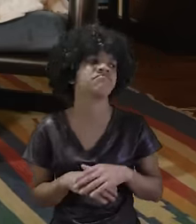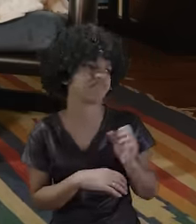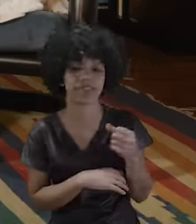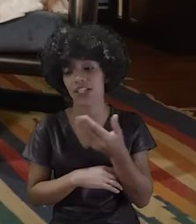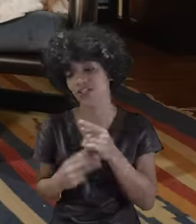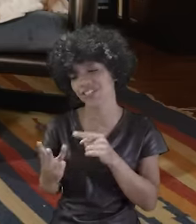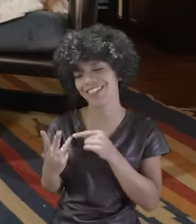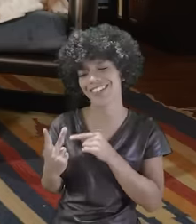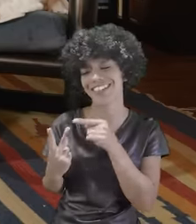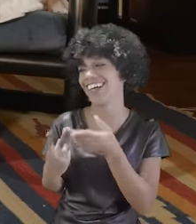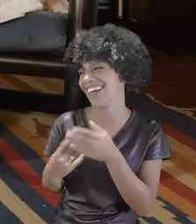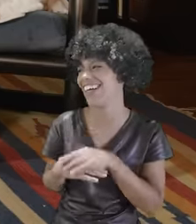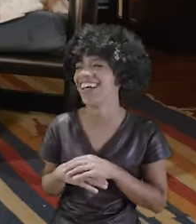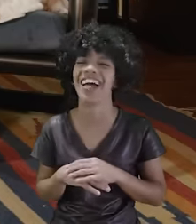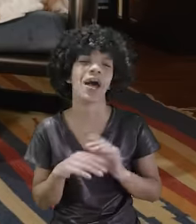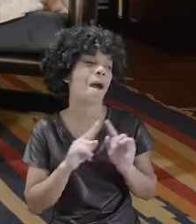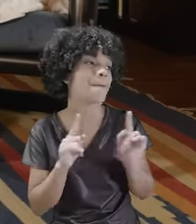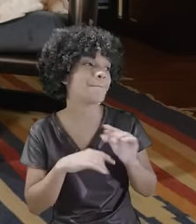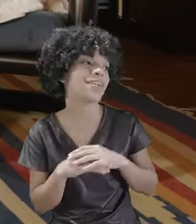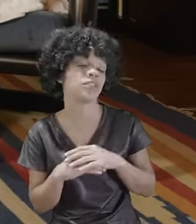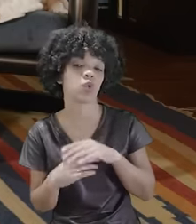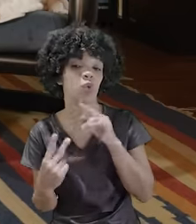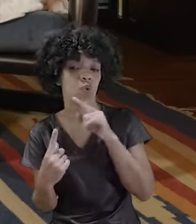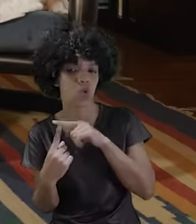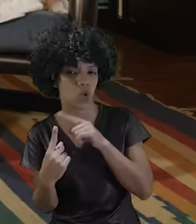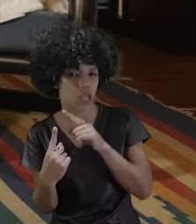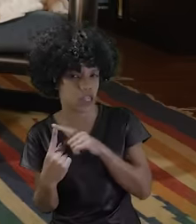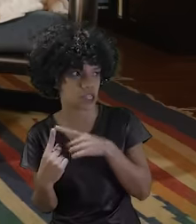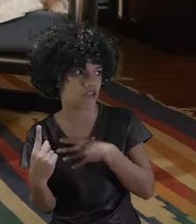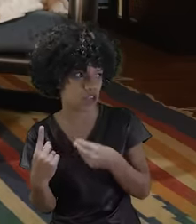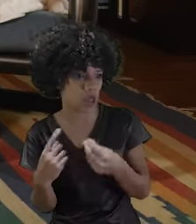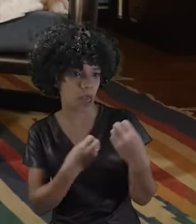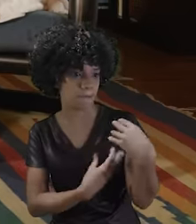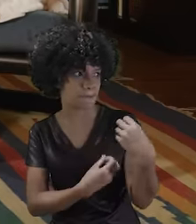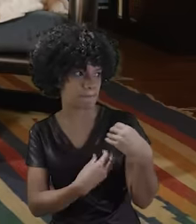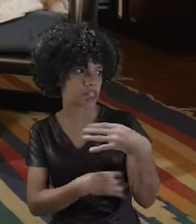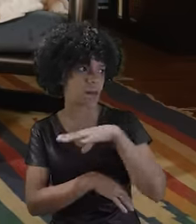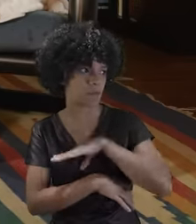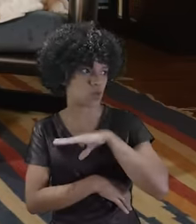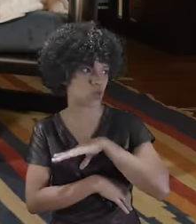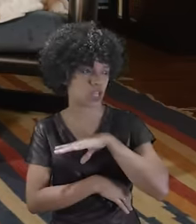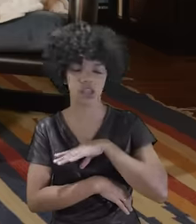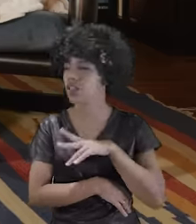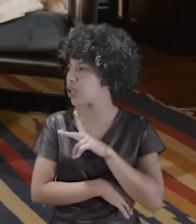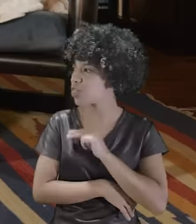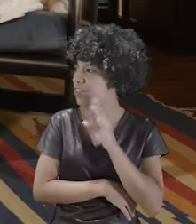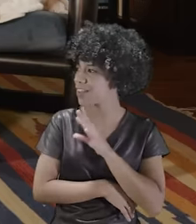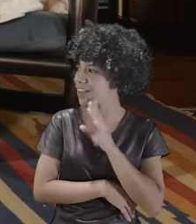alguém aí e o mais o mais velho ele me ensina português